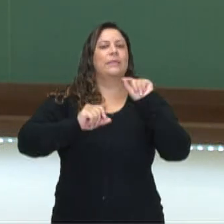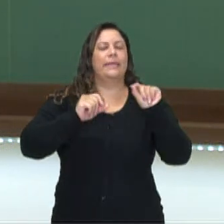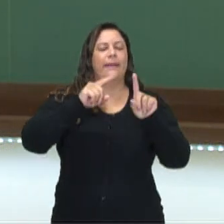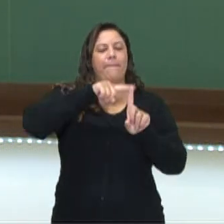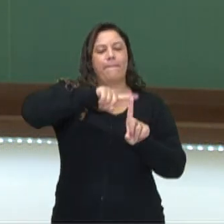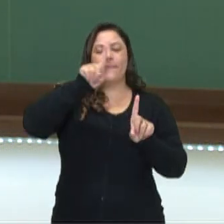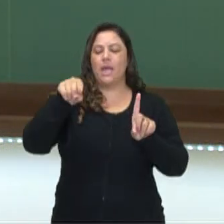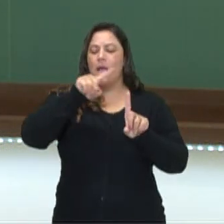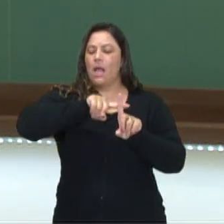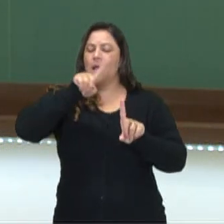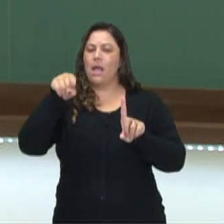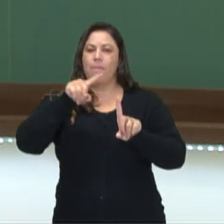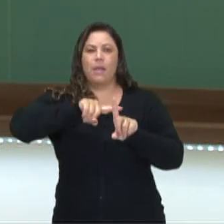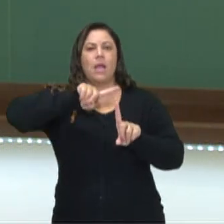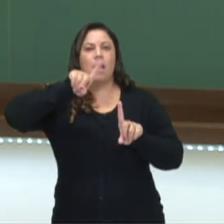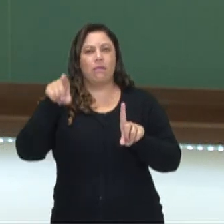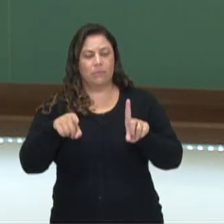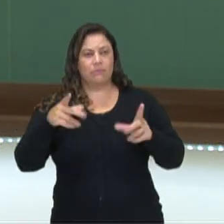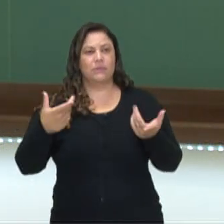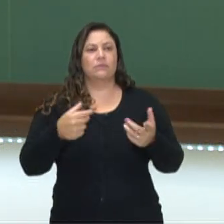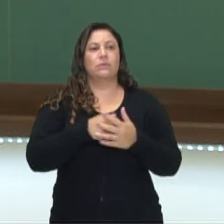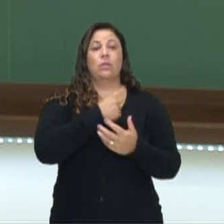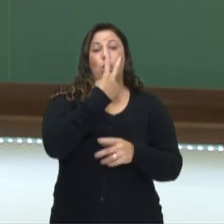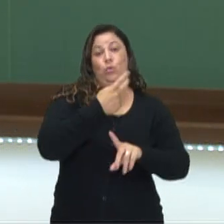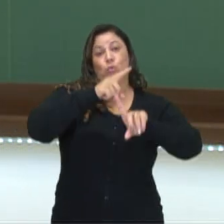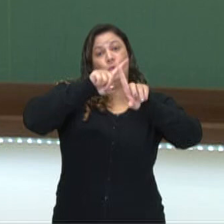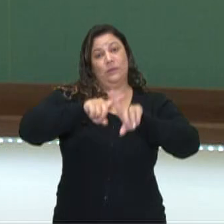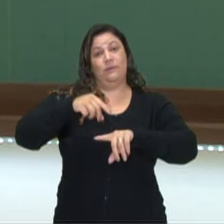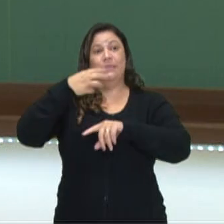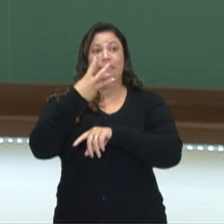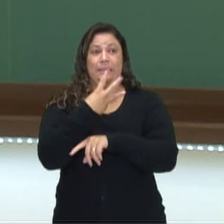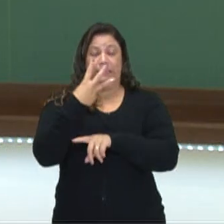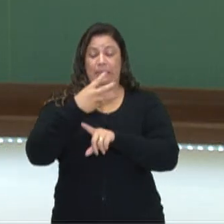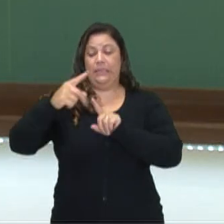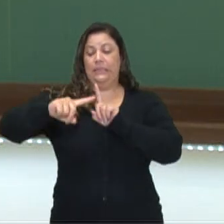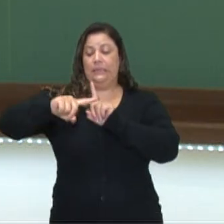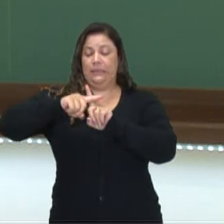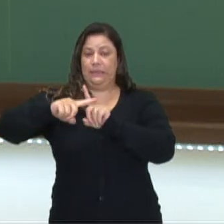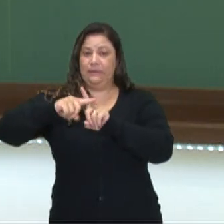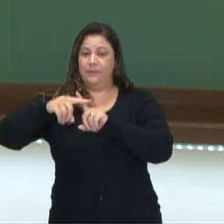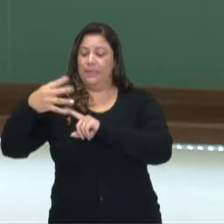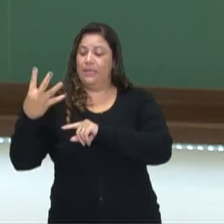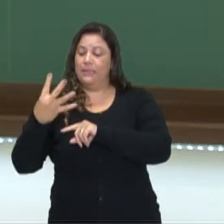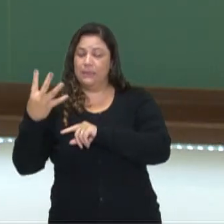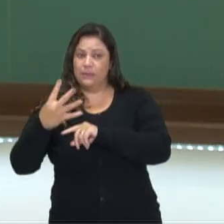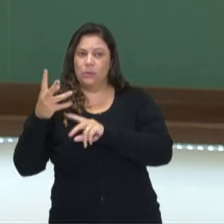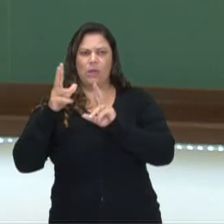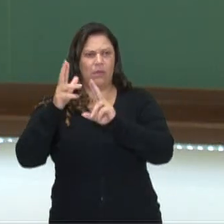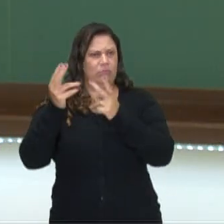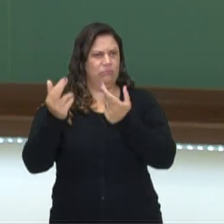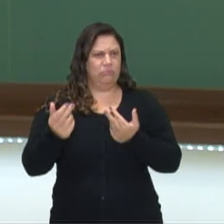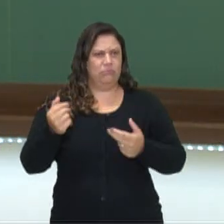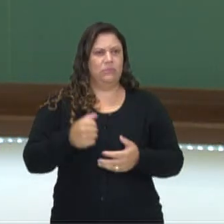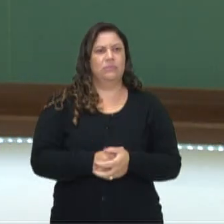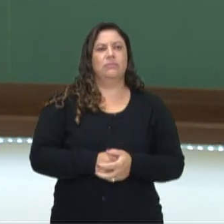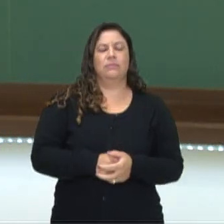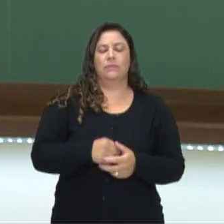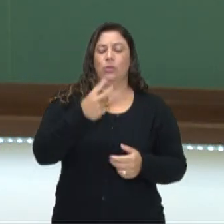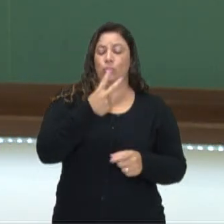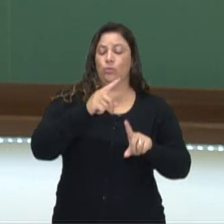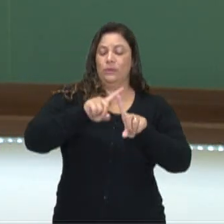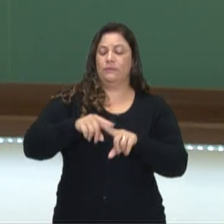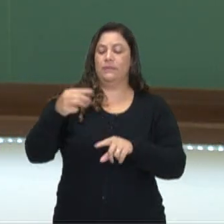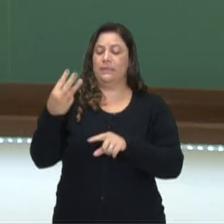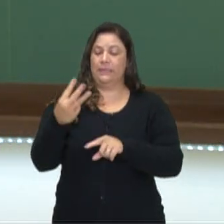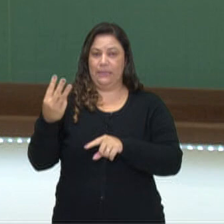distribuir essa multiplicação. Então, 2 vezes o 3 mais 4 é a mesma coisa que 2 vezes 3 mais 2 vezes